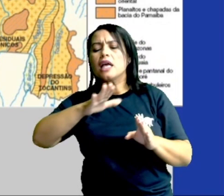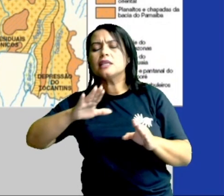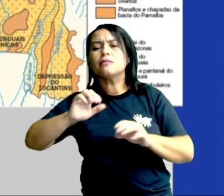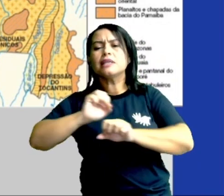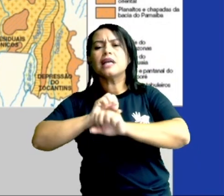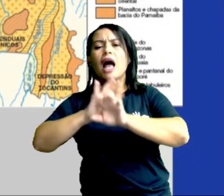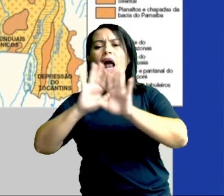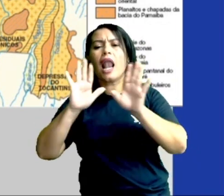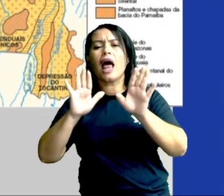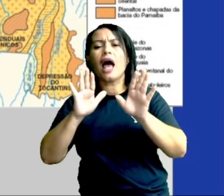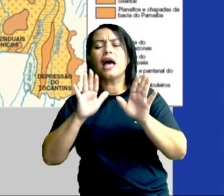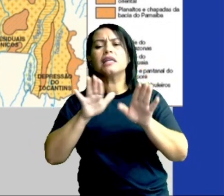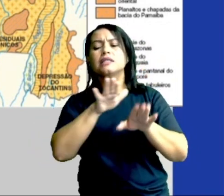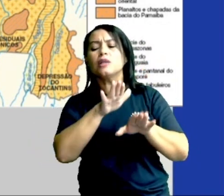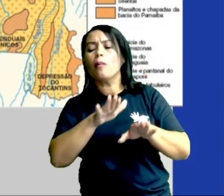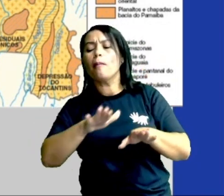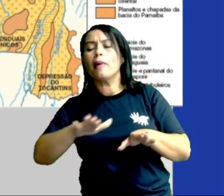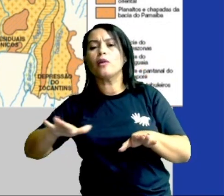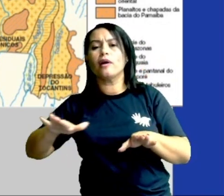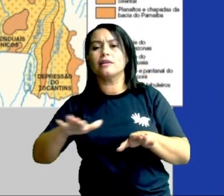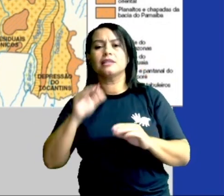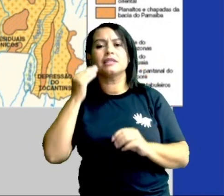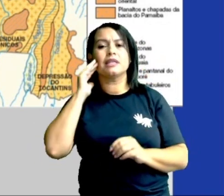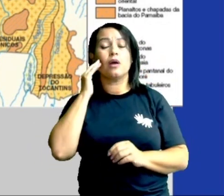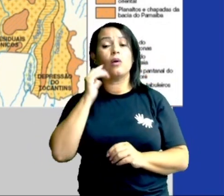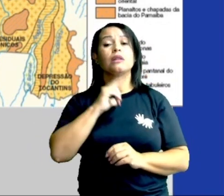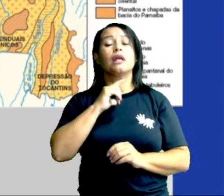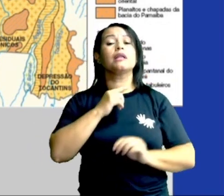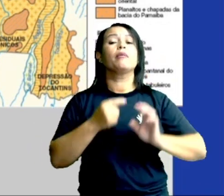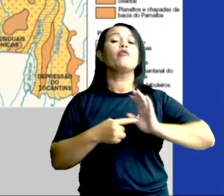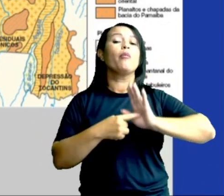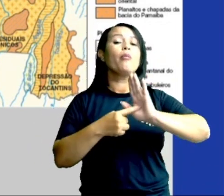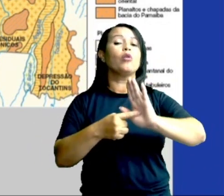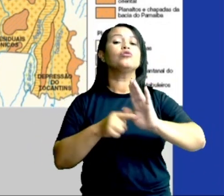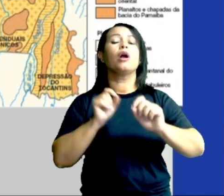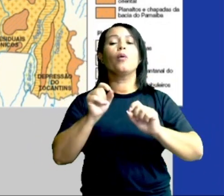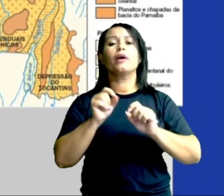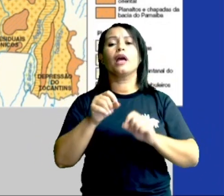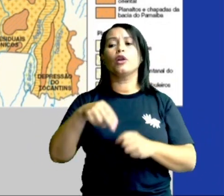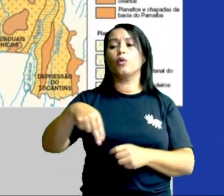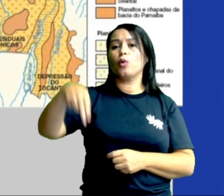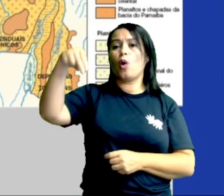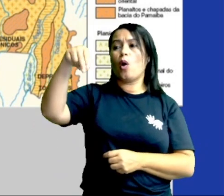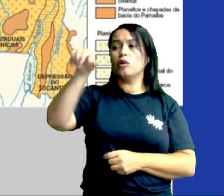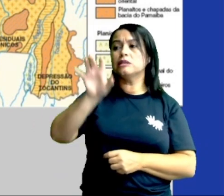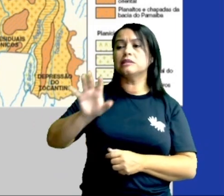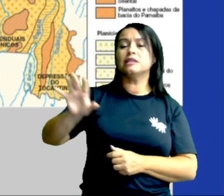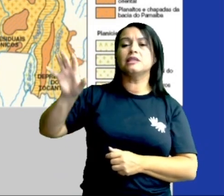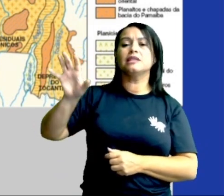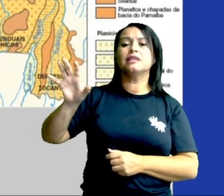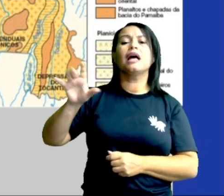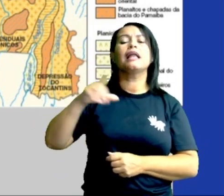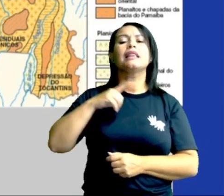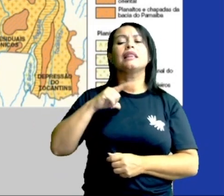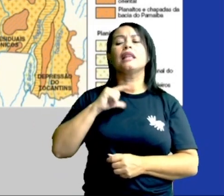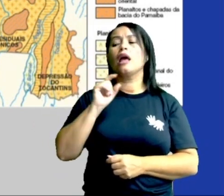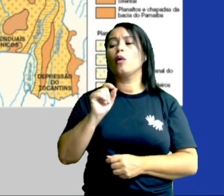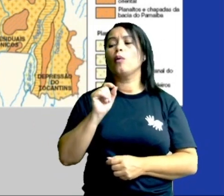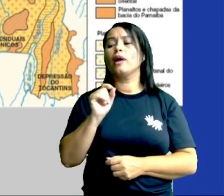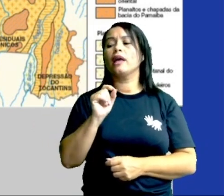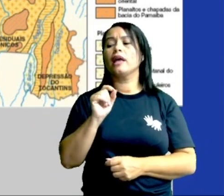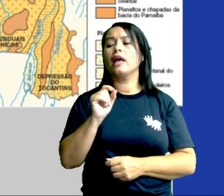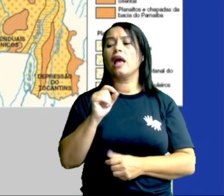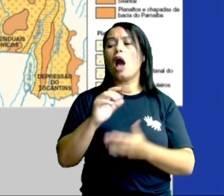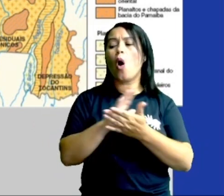tonalidades mais claras são áreas de menor altitude tão do destaque aqui ó para o extremo norte da região onde você vai encontrar aí na